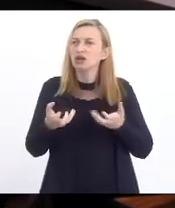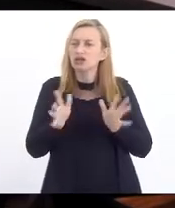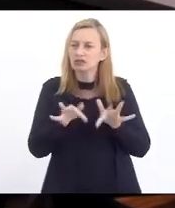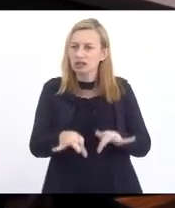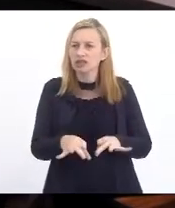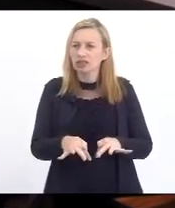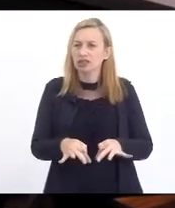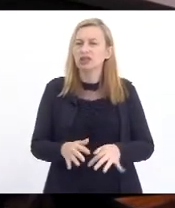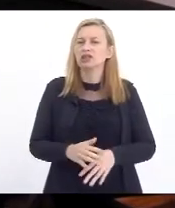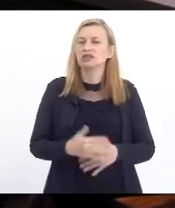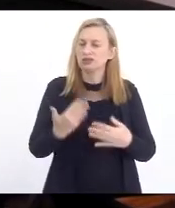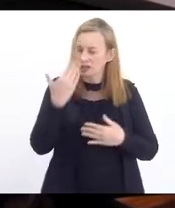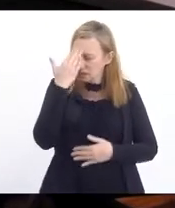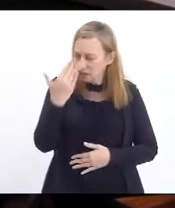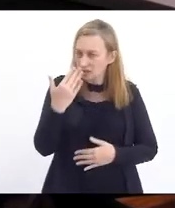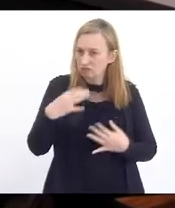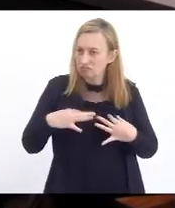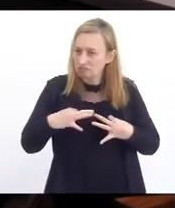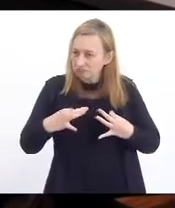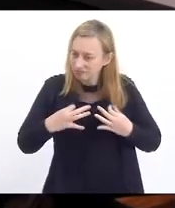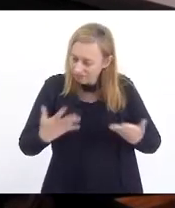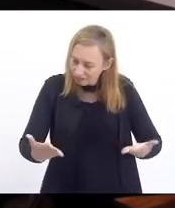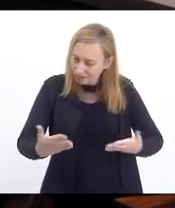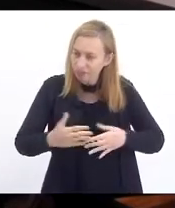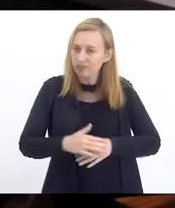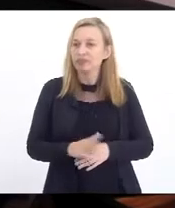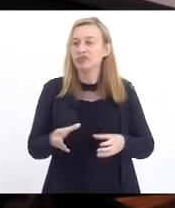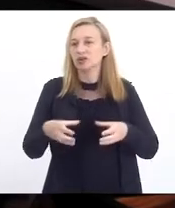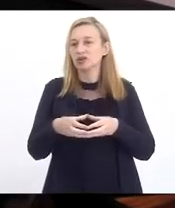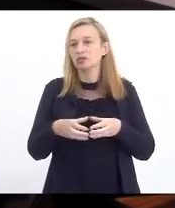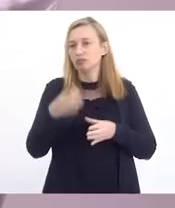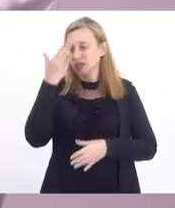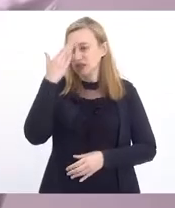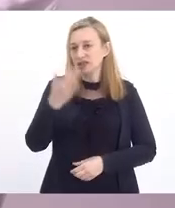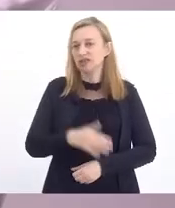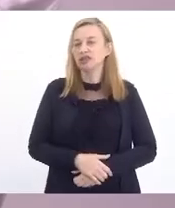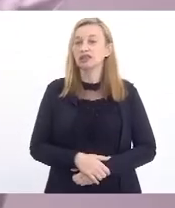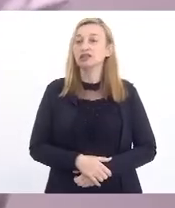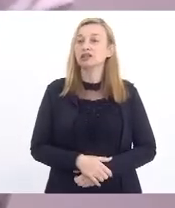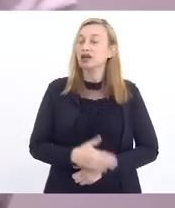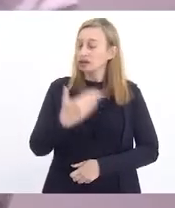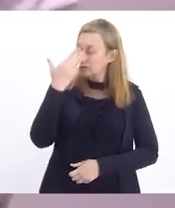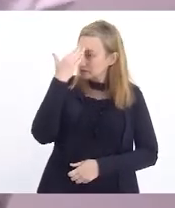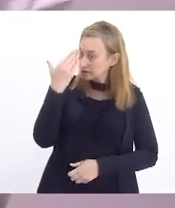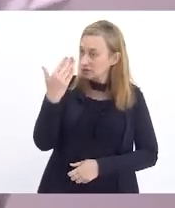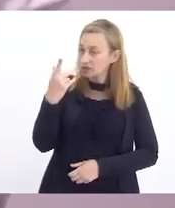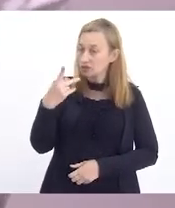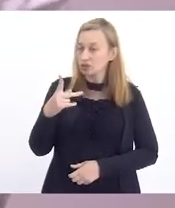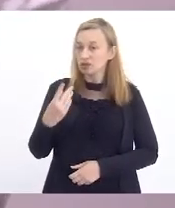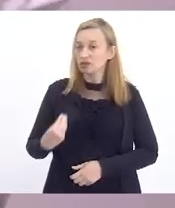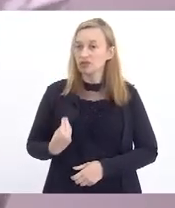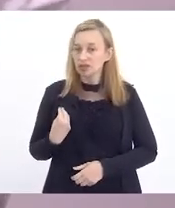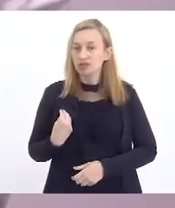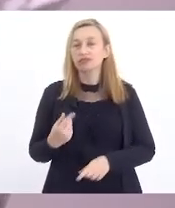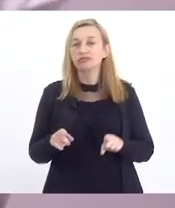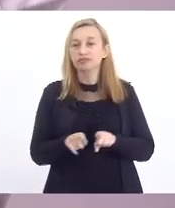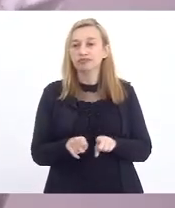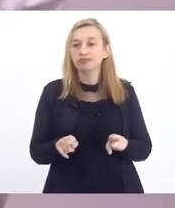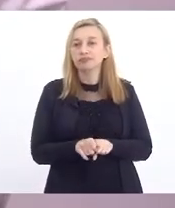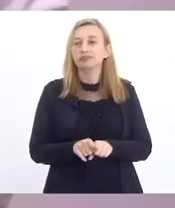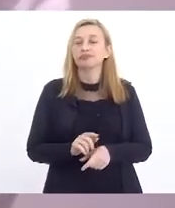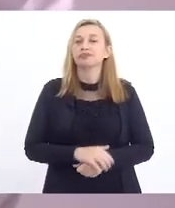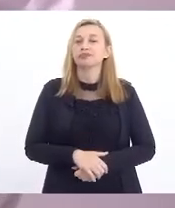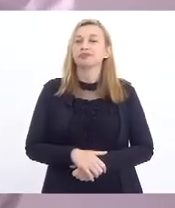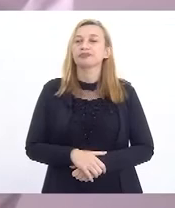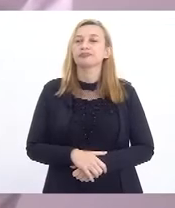encerrar, mais uma vez agradecendo e me colocando à disposição aí da comissão. Muito obrigado. Gostaria de agradecer a sua presença e, ao mesmo tempo,